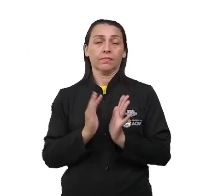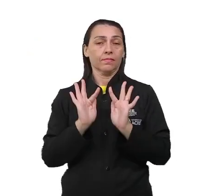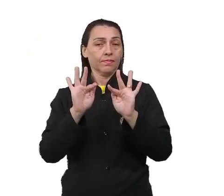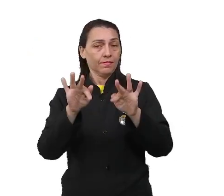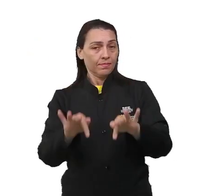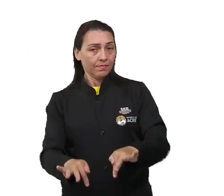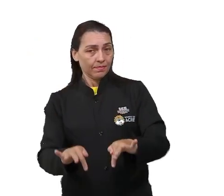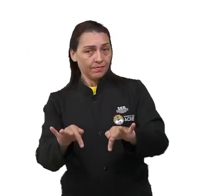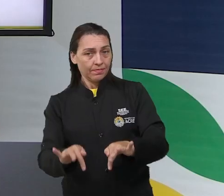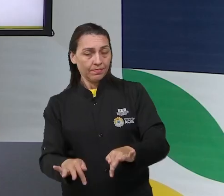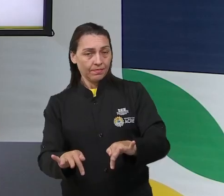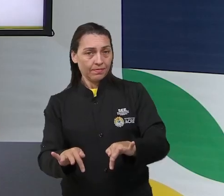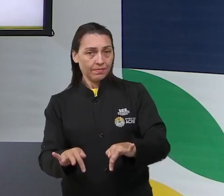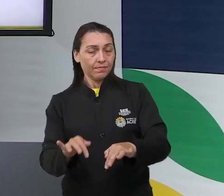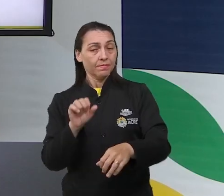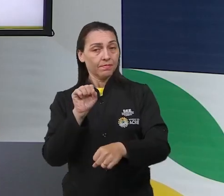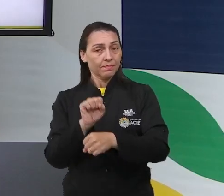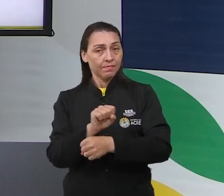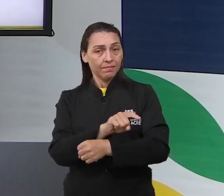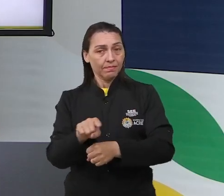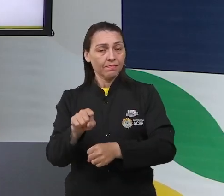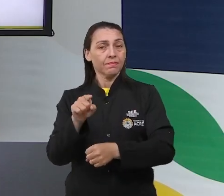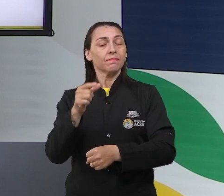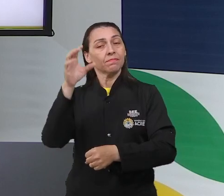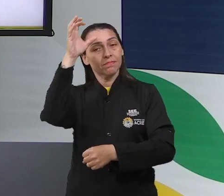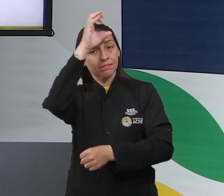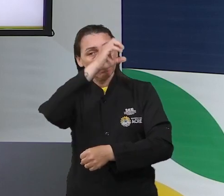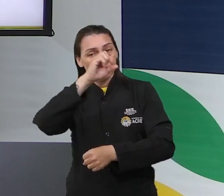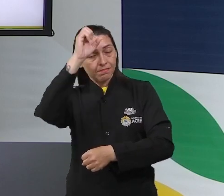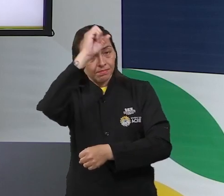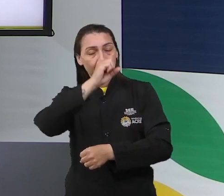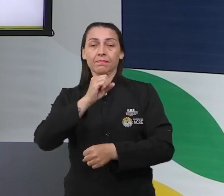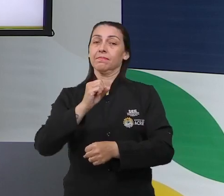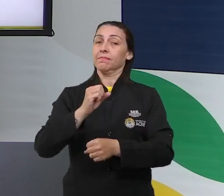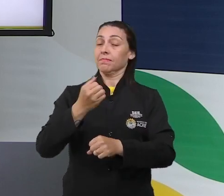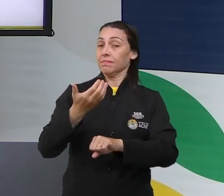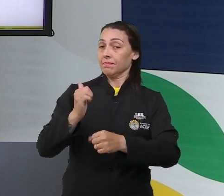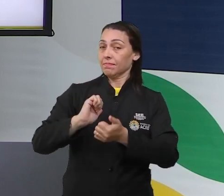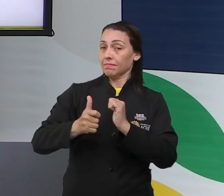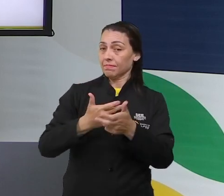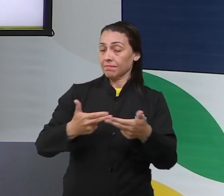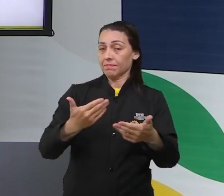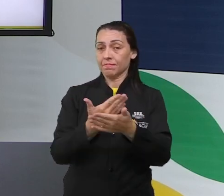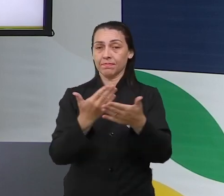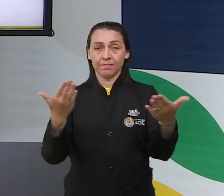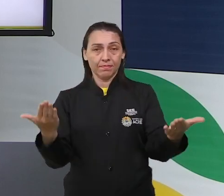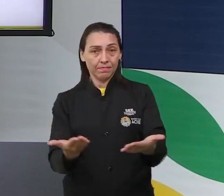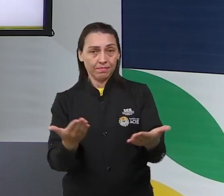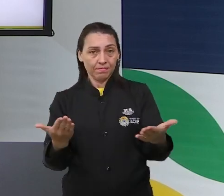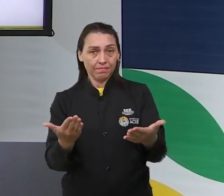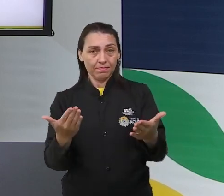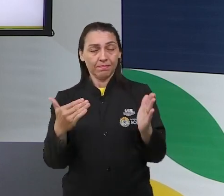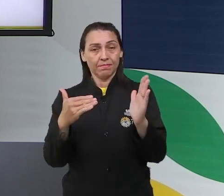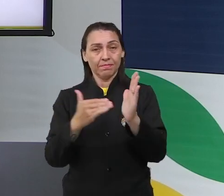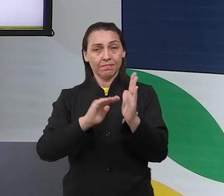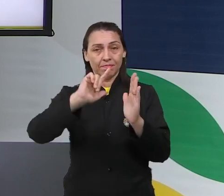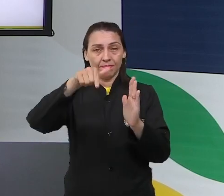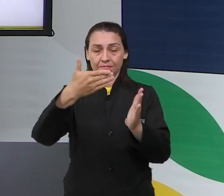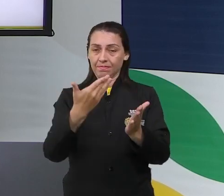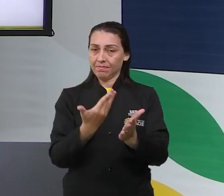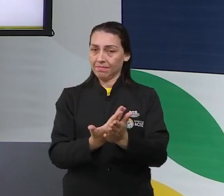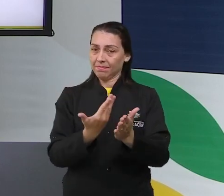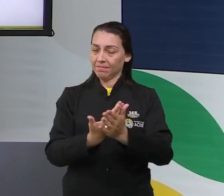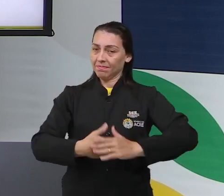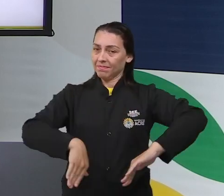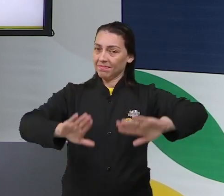sendo finalizada. Eu espero que vocês tenham aprendido um pouco sobre esportes na aula de hoje e essa foi a nossa